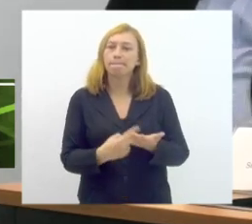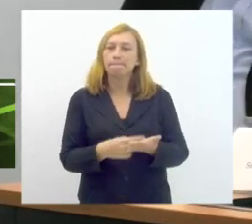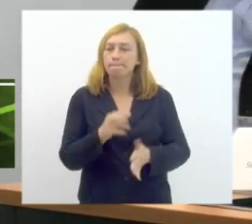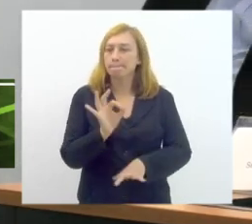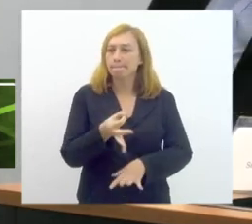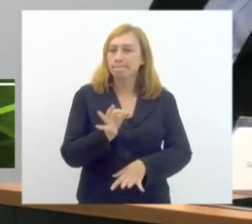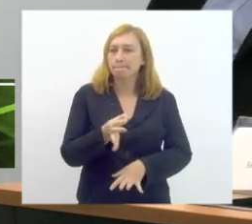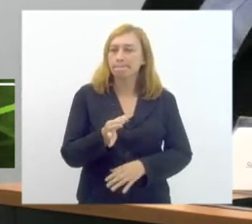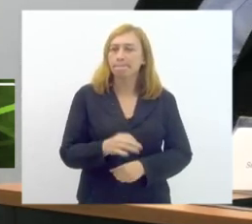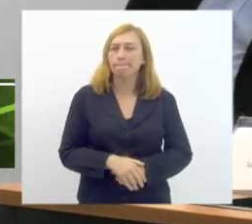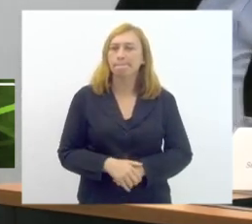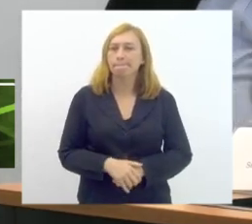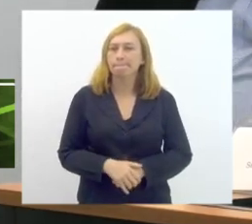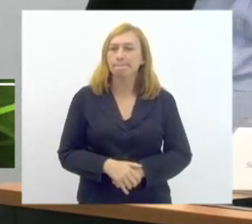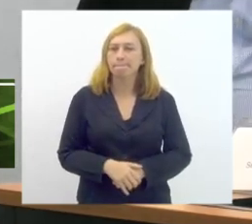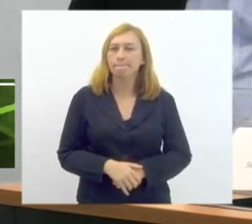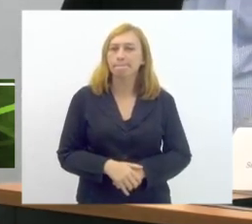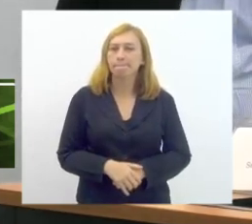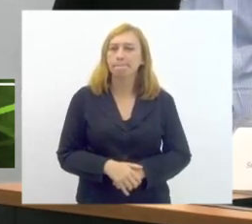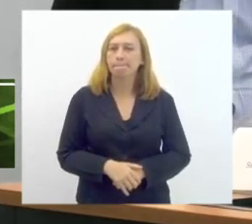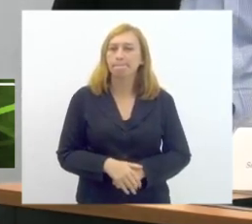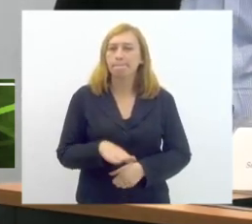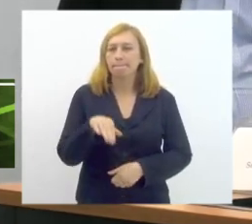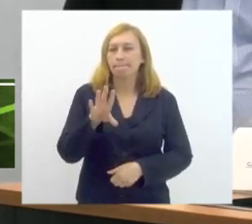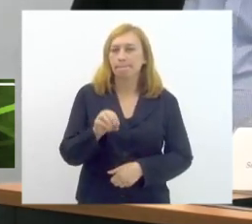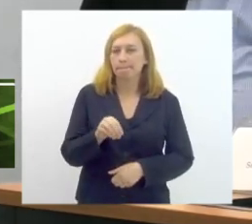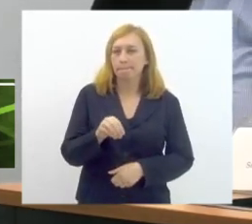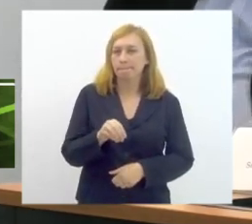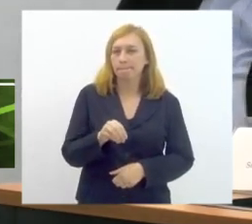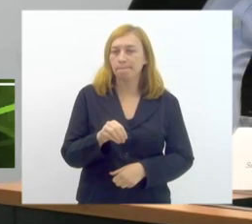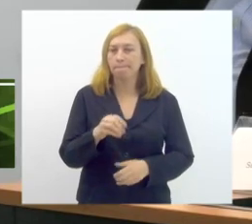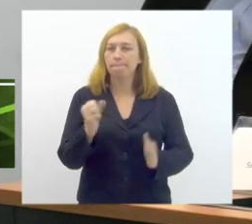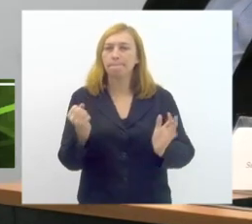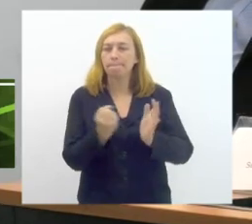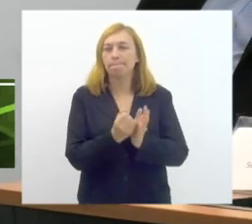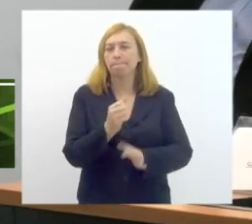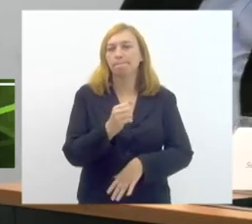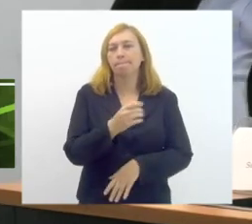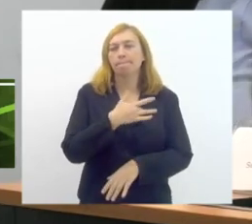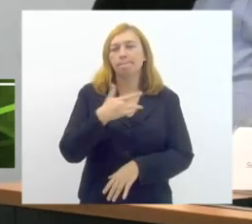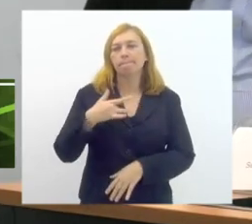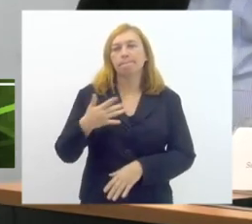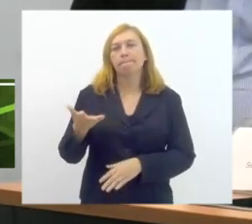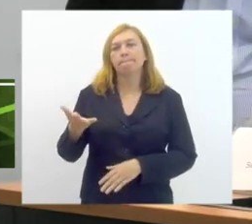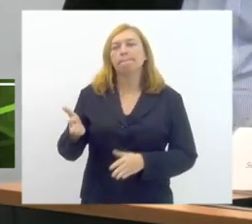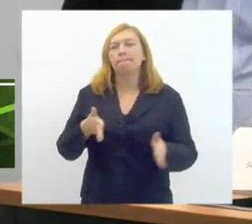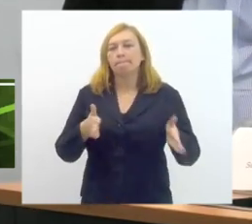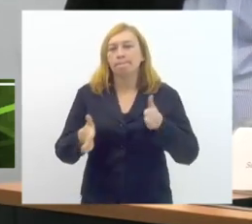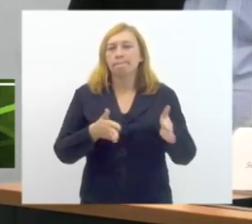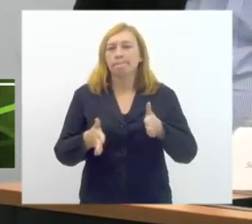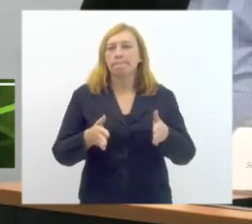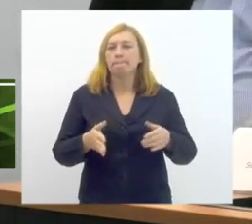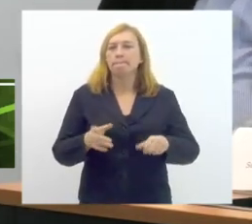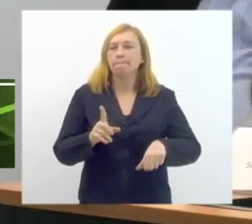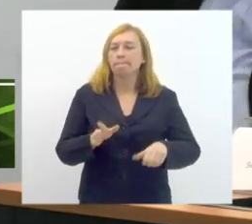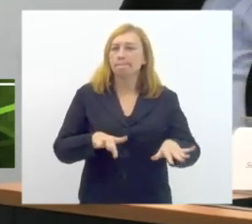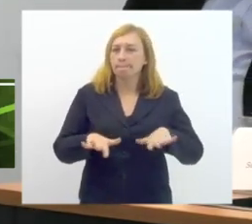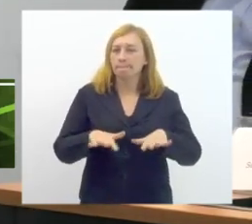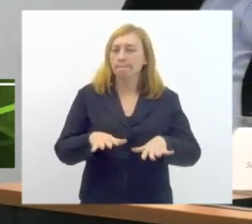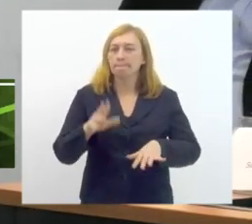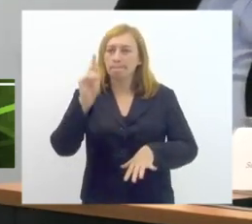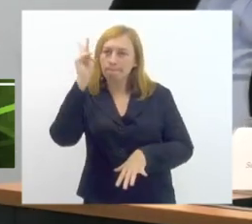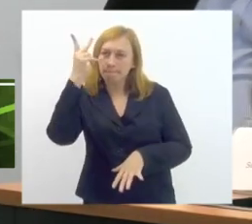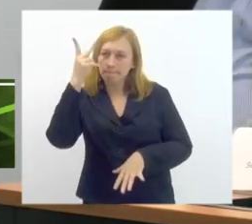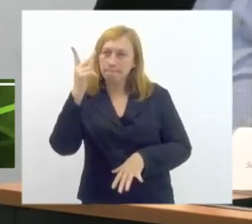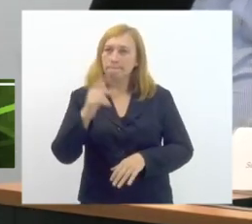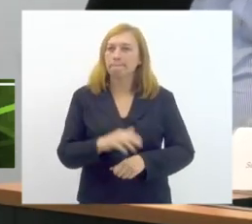inclusive, na firmatura em bloco da adesão ao Pacto de Saúde naquela época. Foi um movimento histórico. Eu não conhecia ainda nenhuma